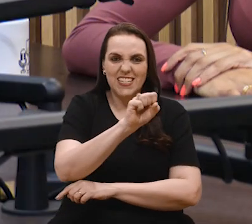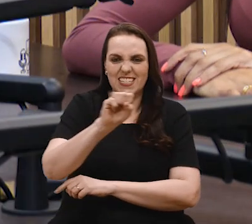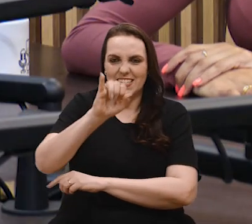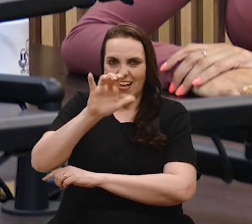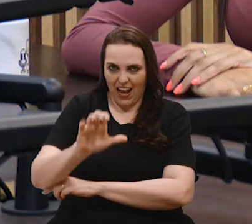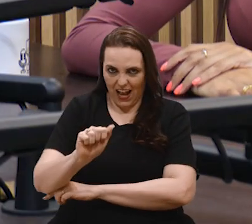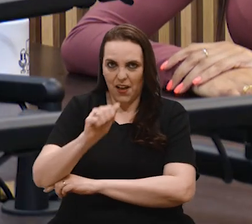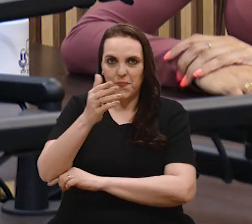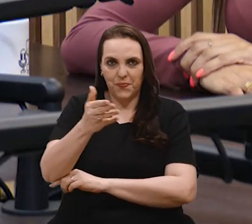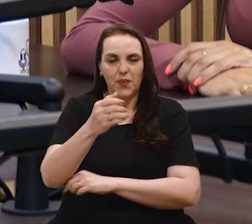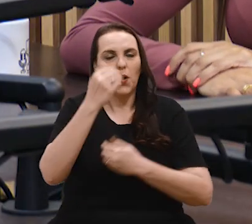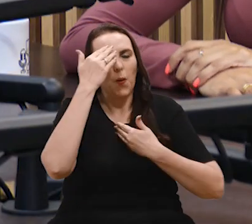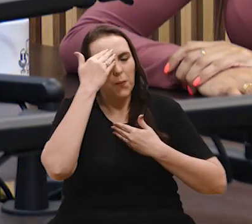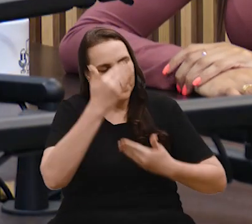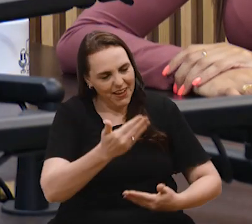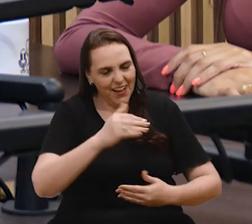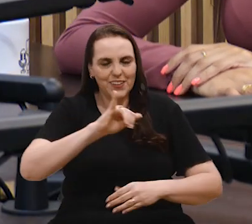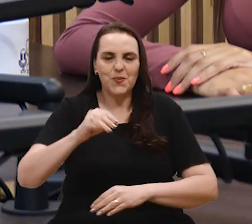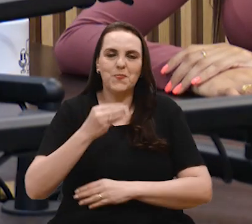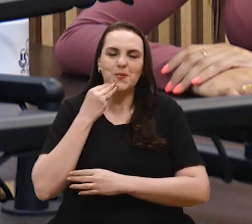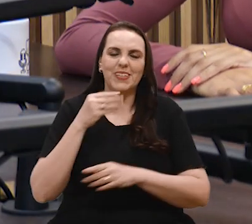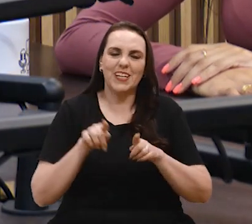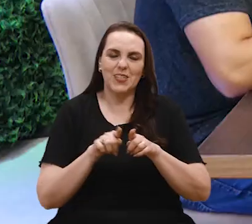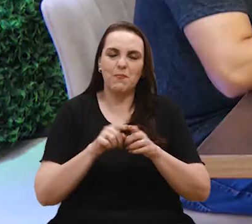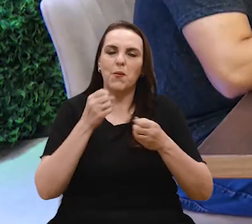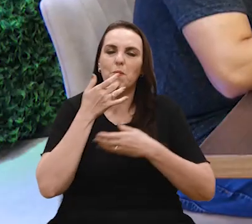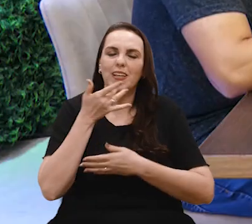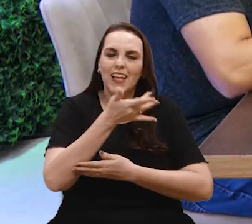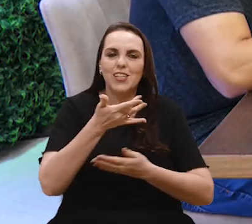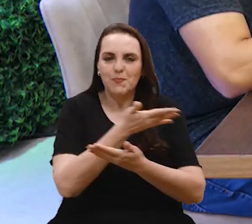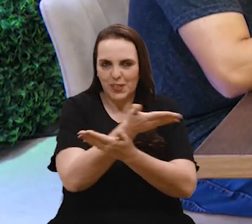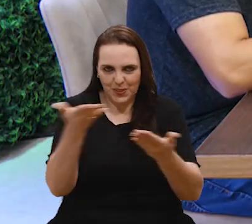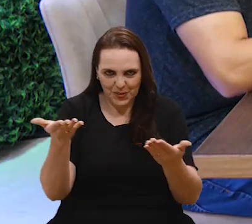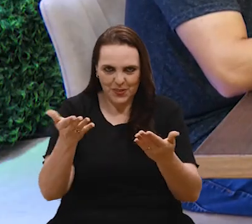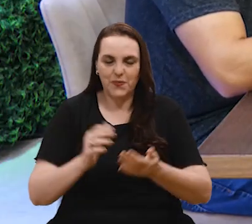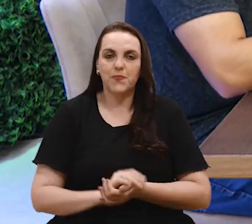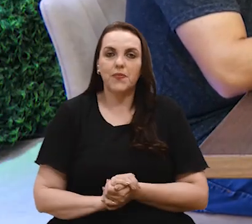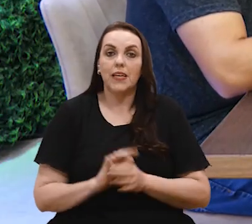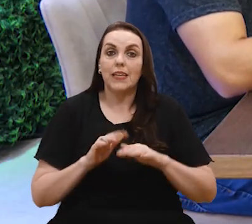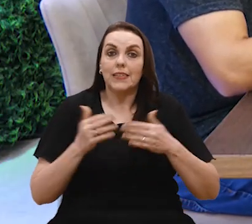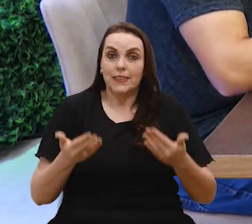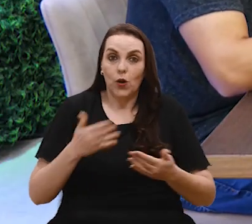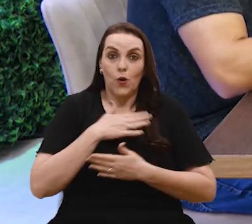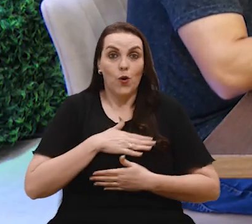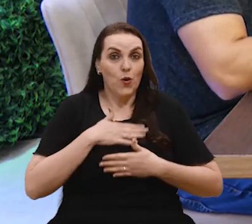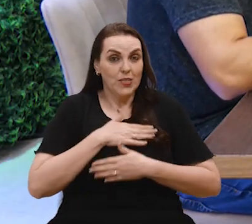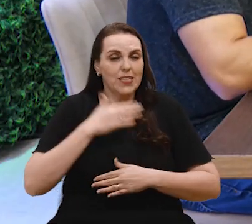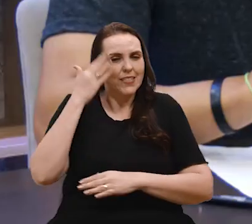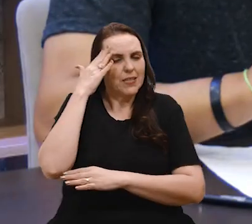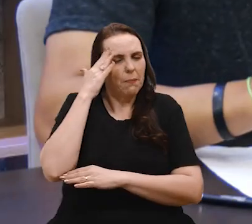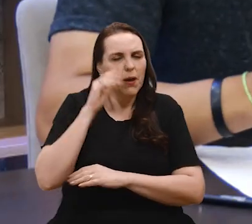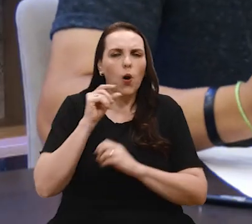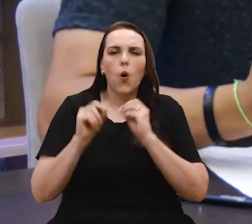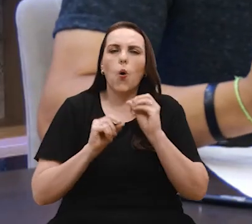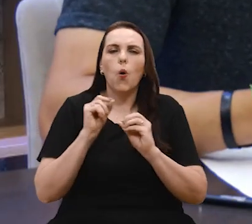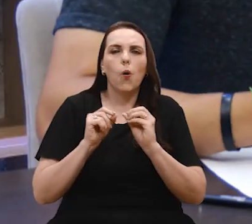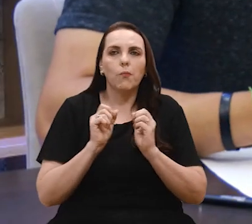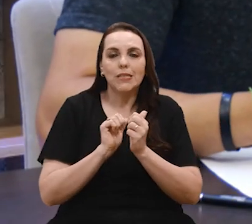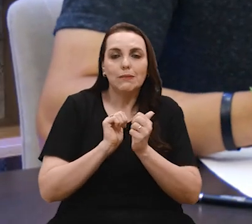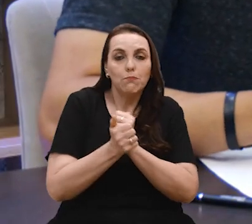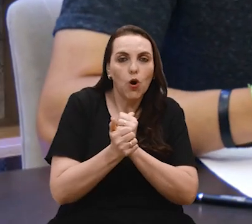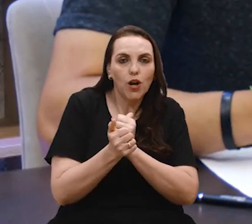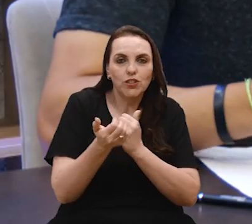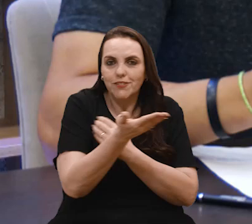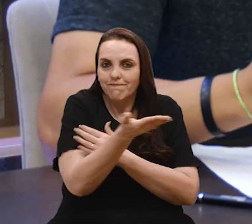Jéssica Farina. Obrigada pela oportunidade também. Boa tarde a todos. Boa tarde. Então, eu gostaria de saber mais como que o esporte chegou